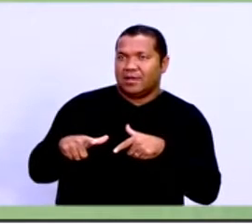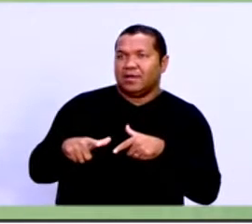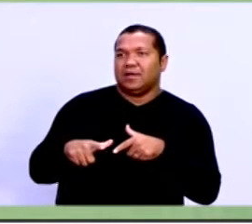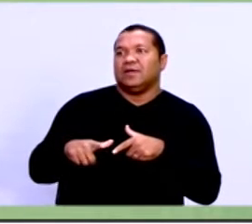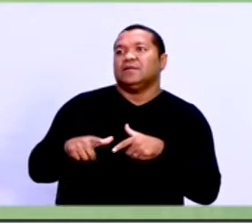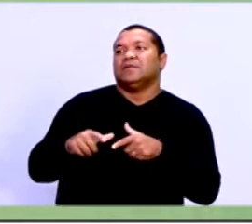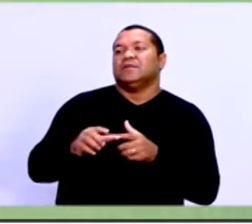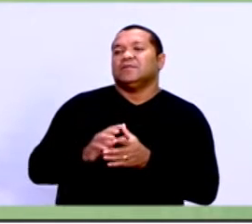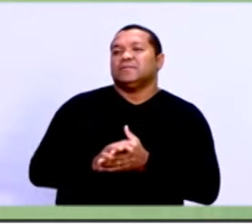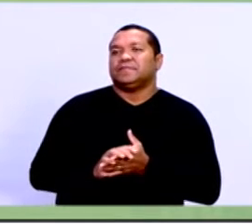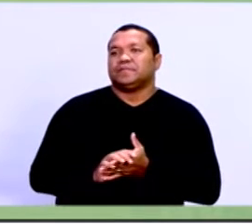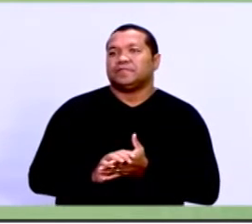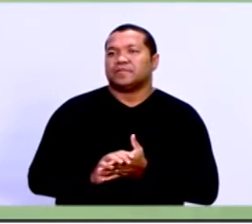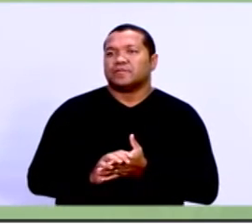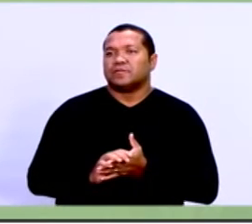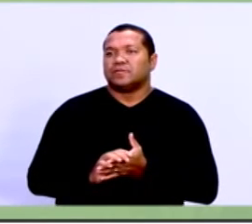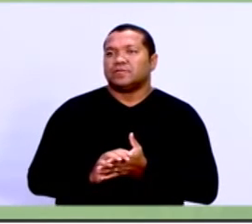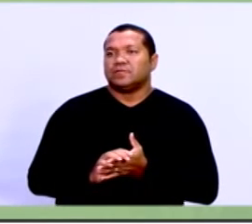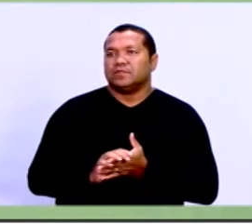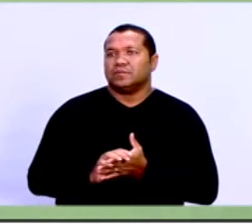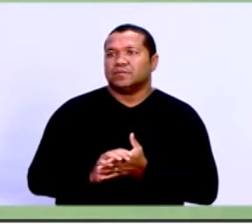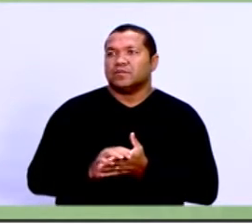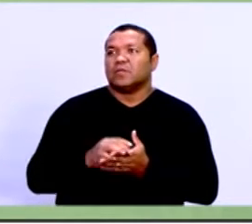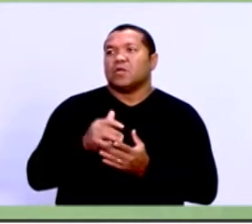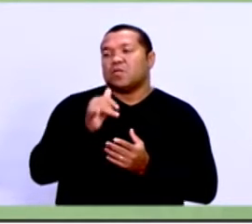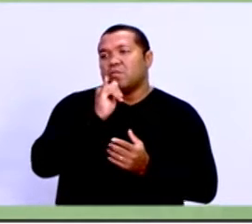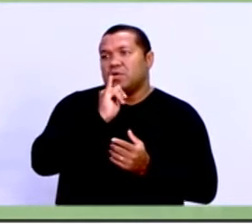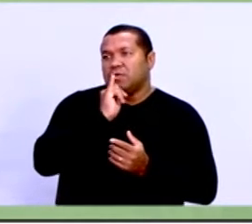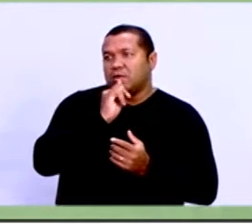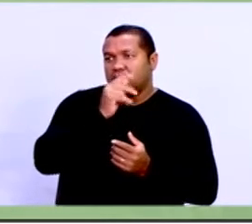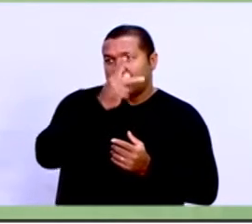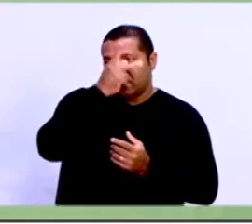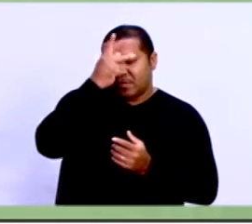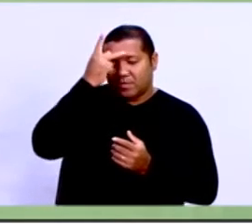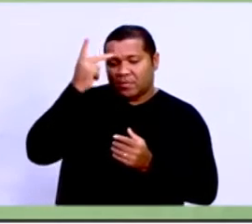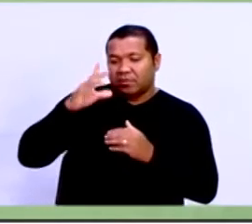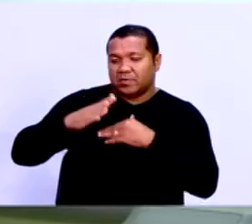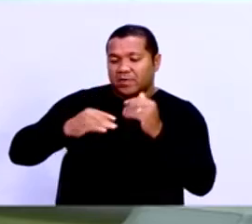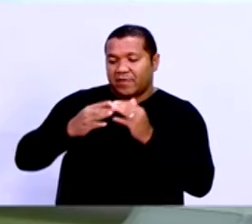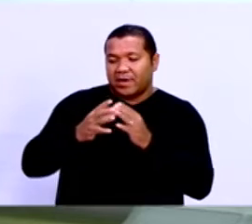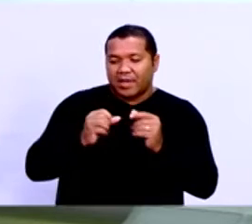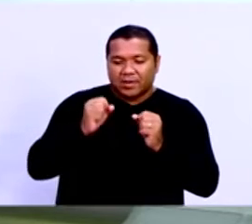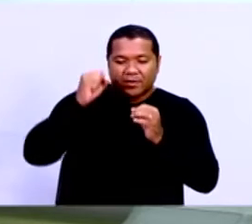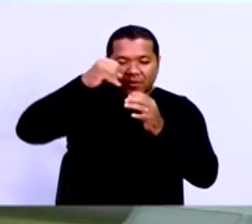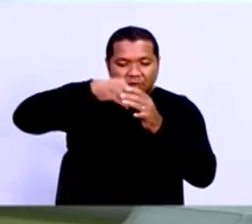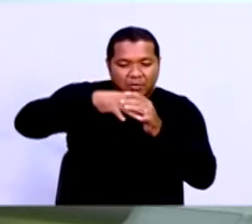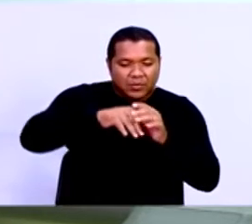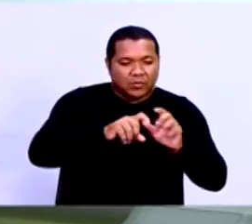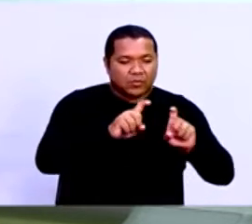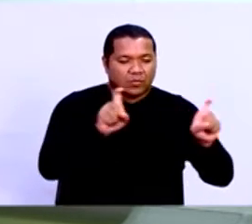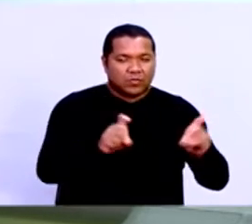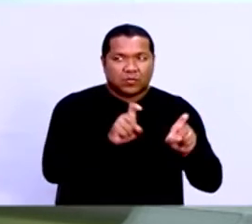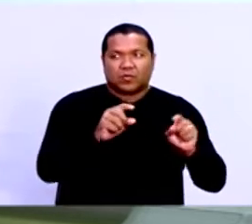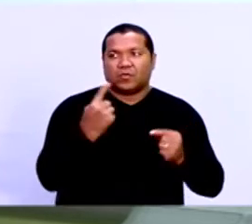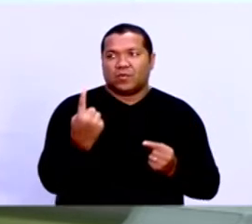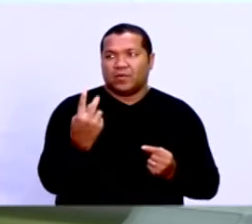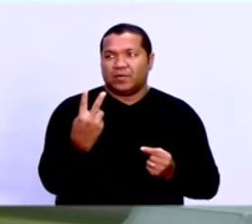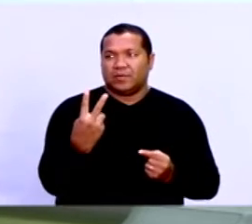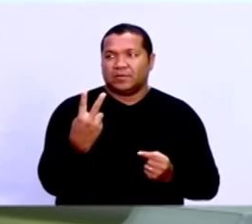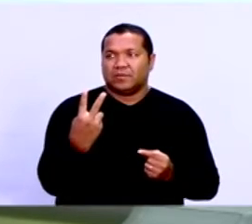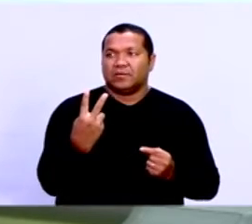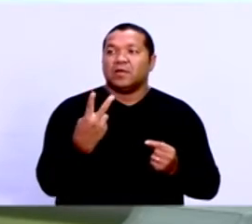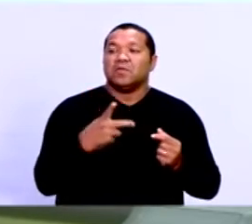analista e instala vamos em duas máquinas lá da empresa onde vai ser instalado o sistema essas duas pessoas